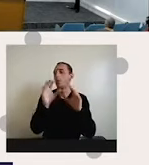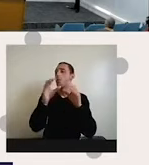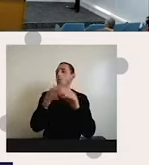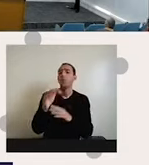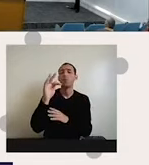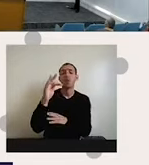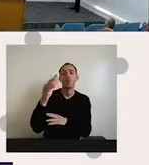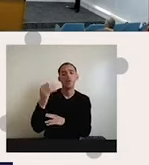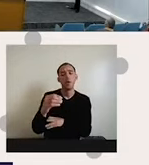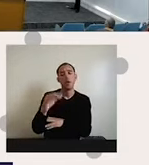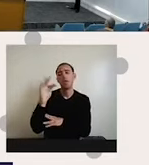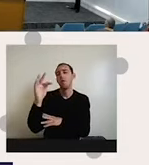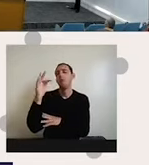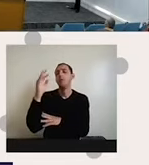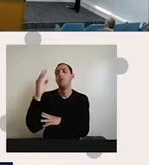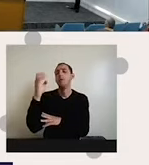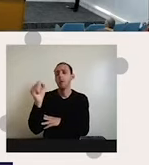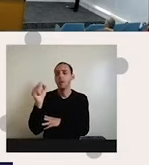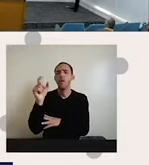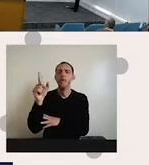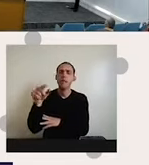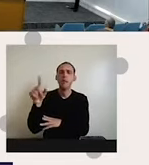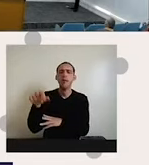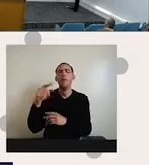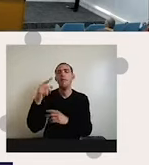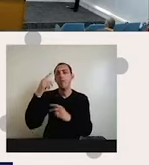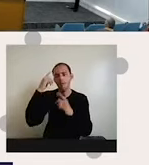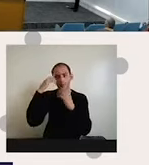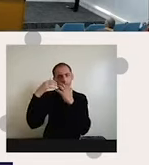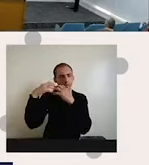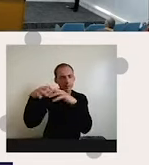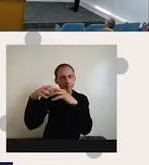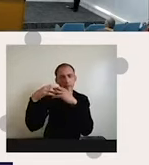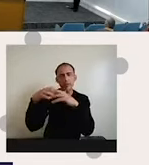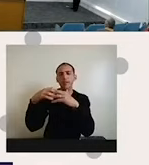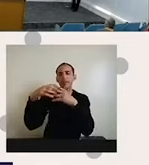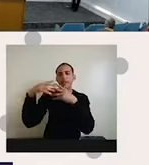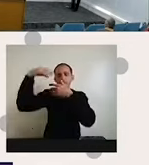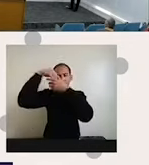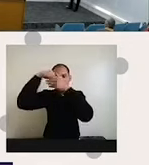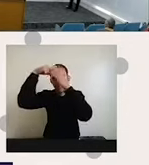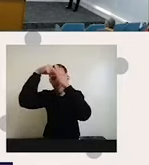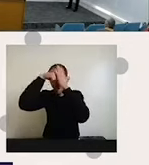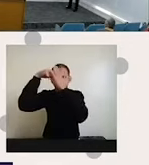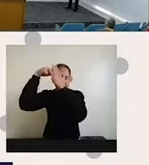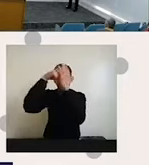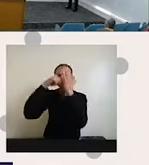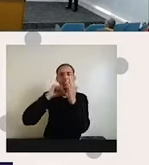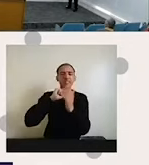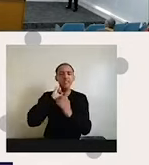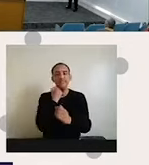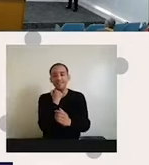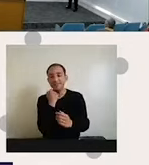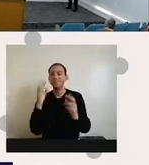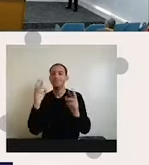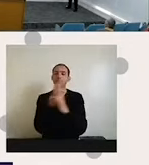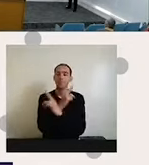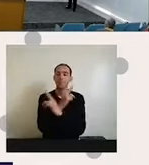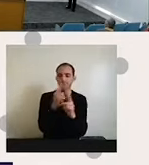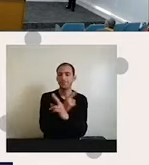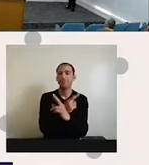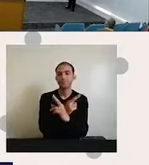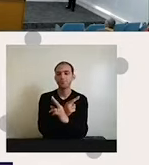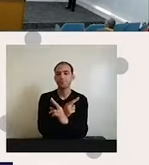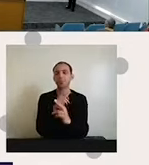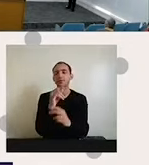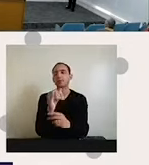exemplo, uma comissária de bordo de um CNAE de transporte aéreo de passageiros apresenta uma ansiedade generalizada, se essa ansiedade